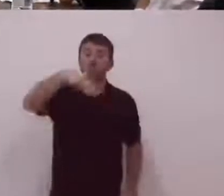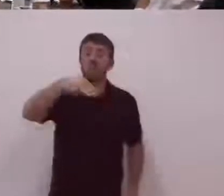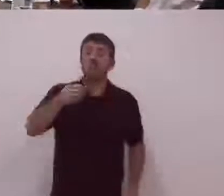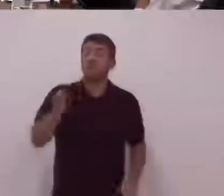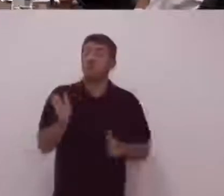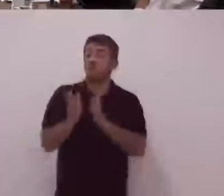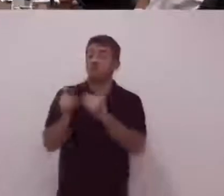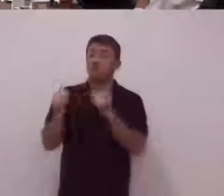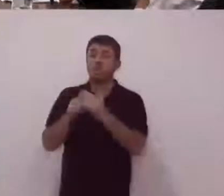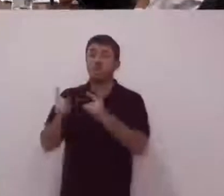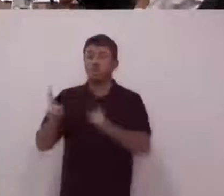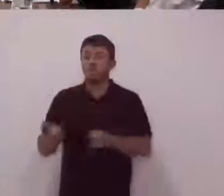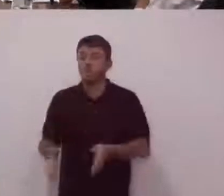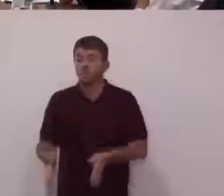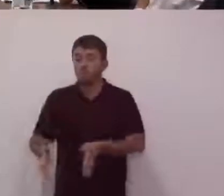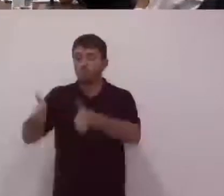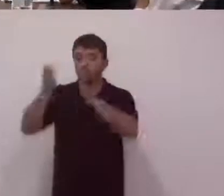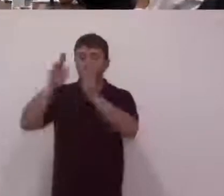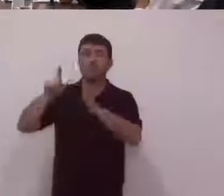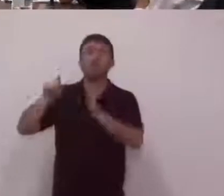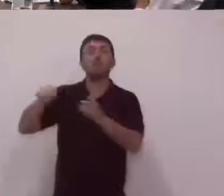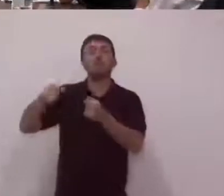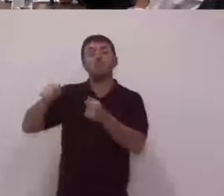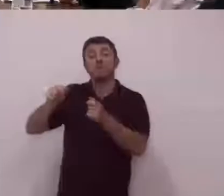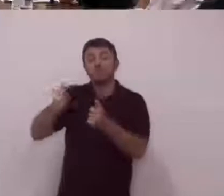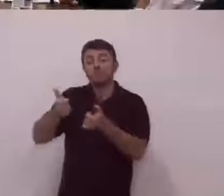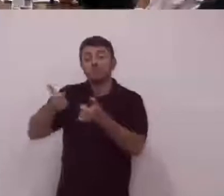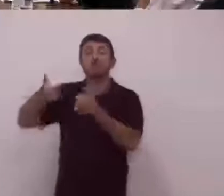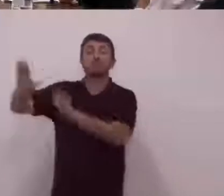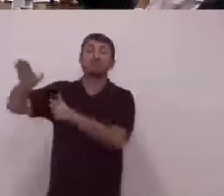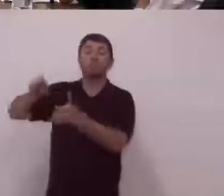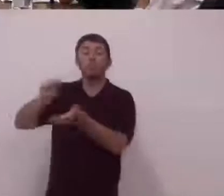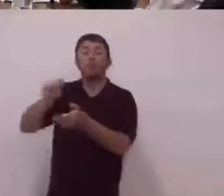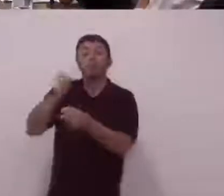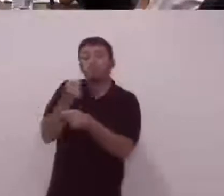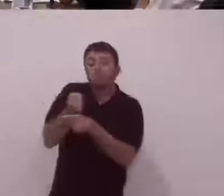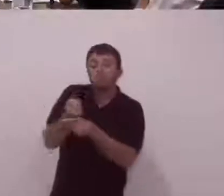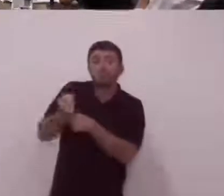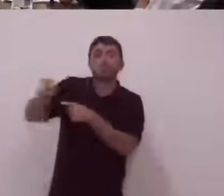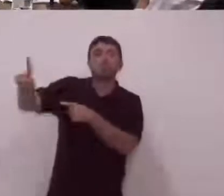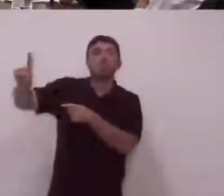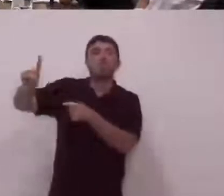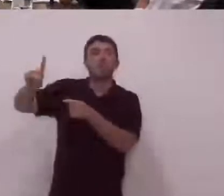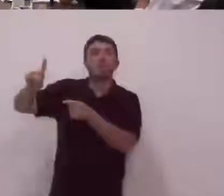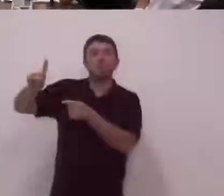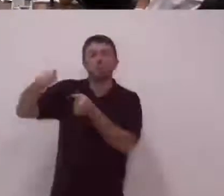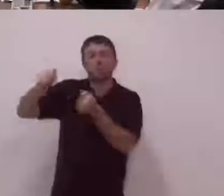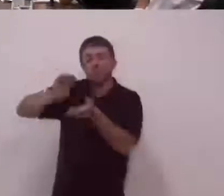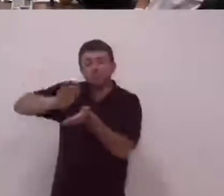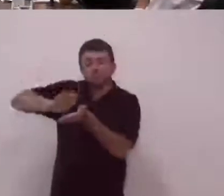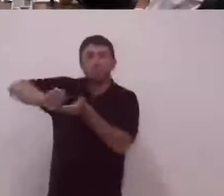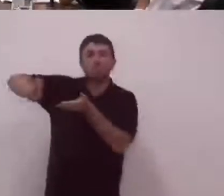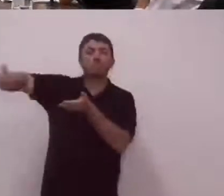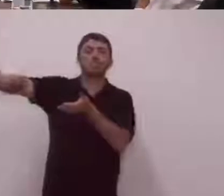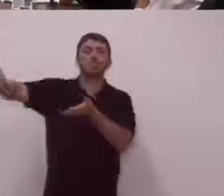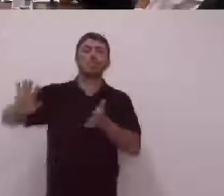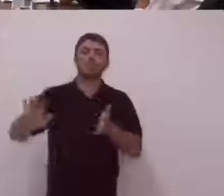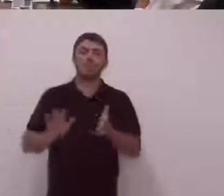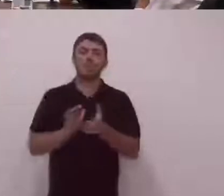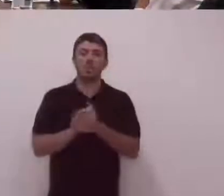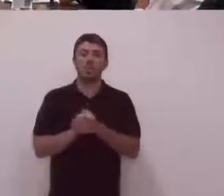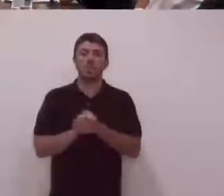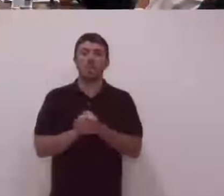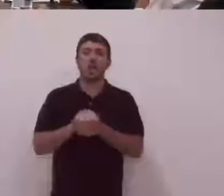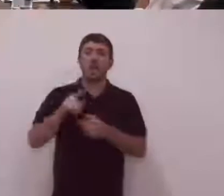prédio onde atualmente se encontra o primeiro pelotão, Rua Antônio Vonsub, no 557 Jardim Alba, Vinha de São Paulo. Foi o primeiro